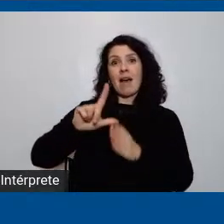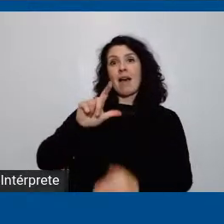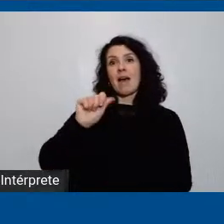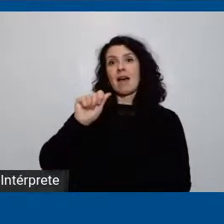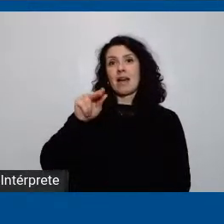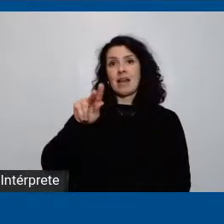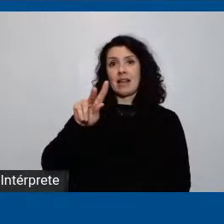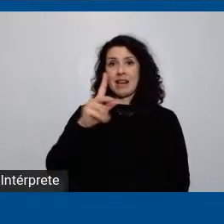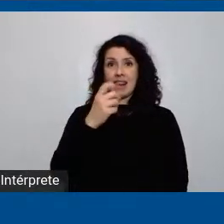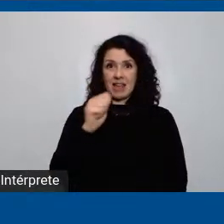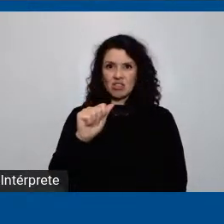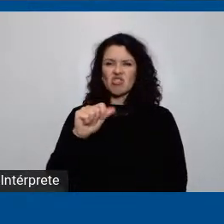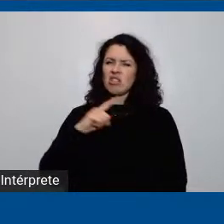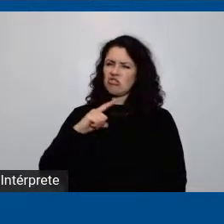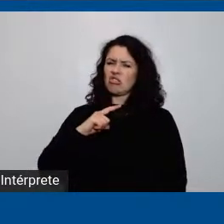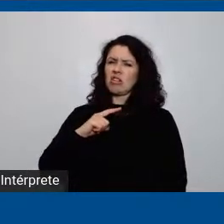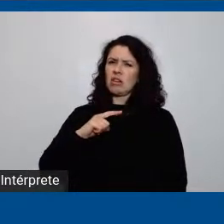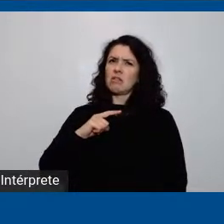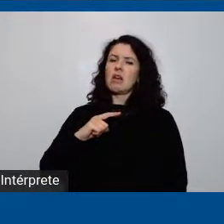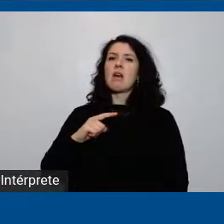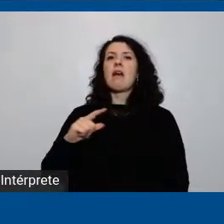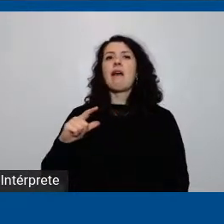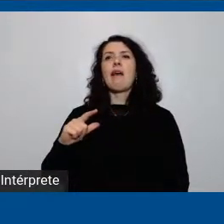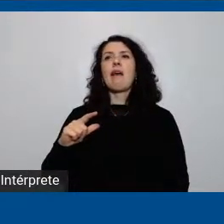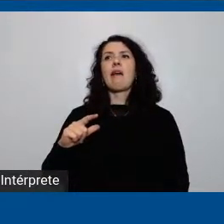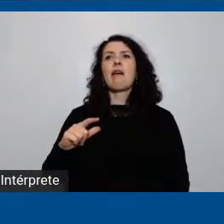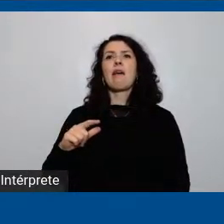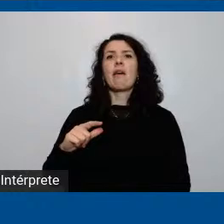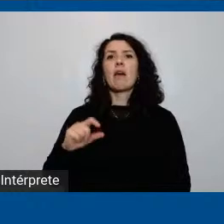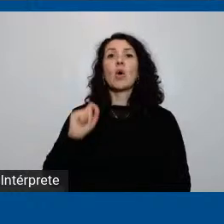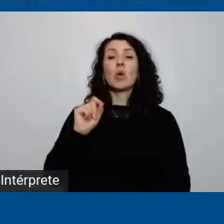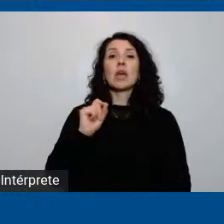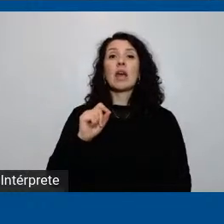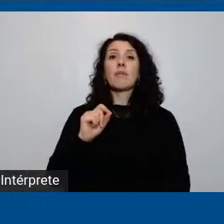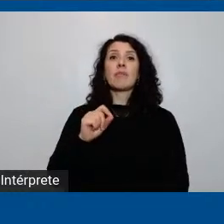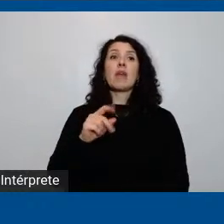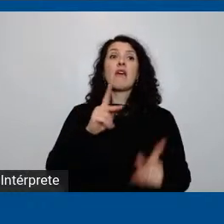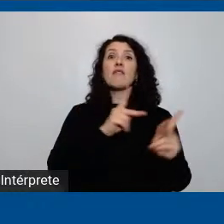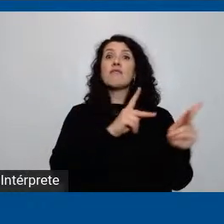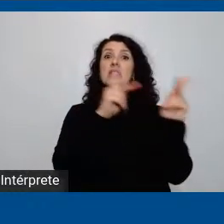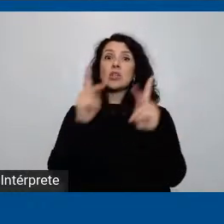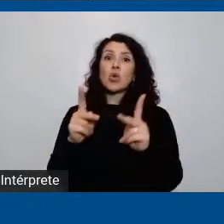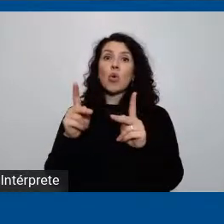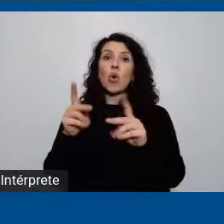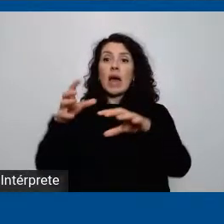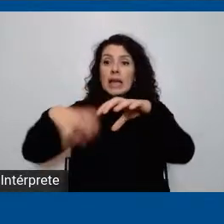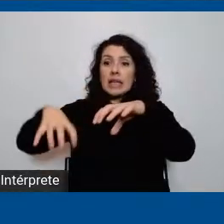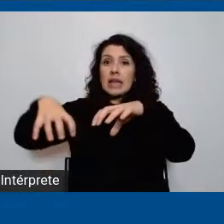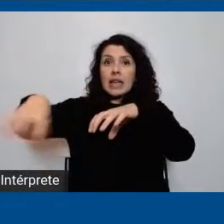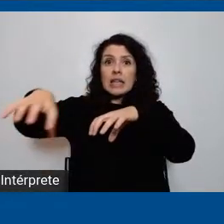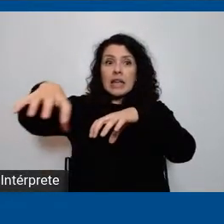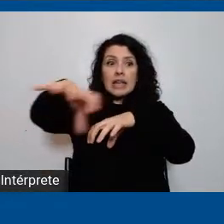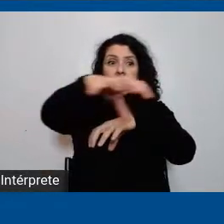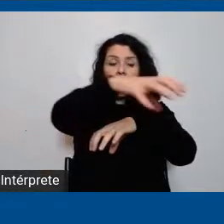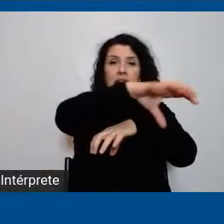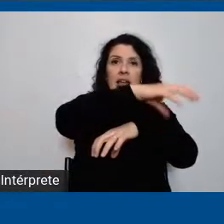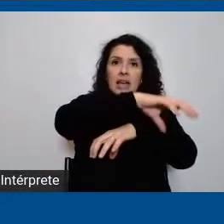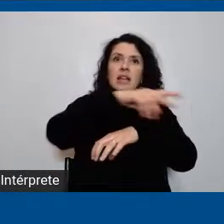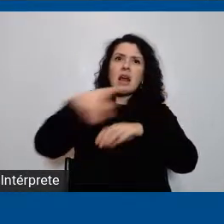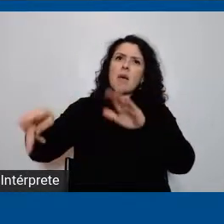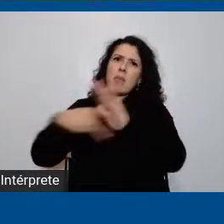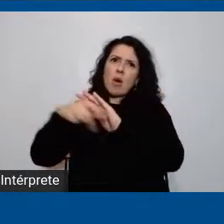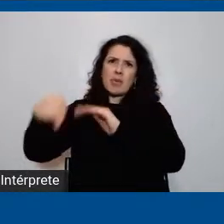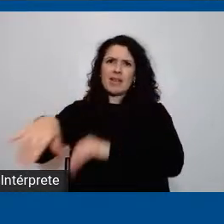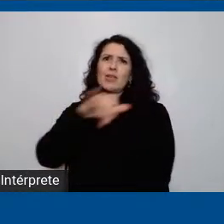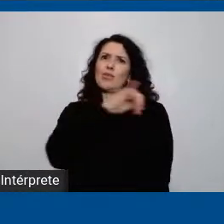Gilberto tinha uma lancha e visitou todas essas ilhas aqui da Baía de Guanabara,